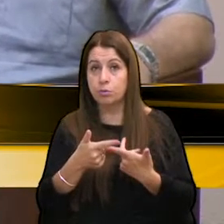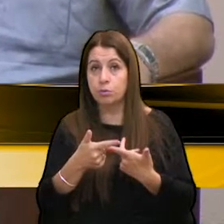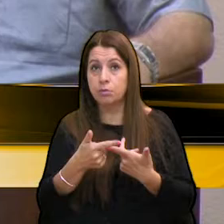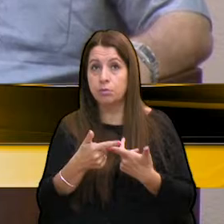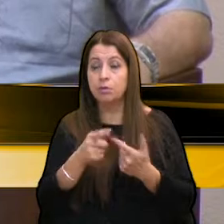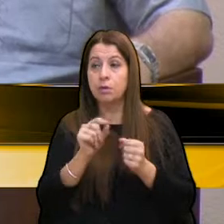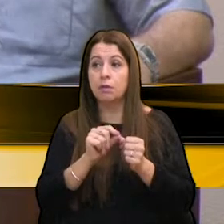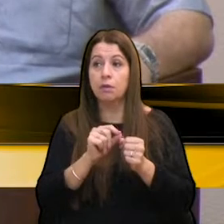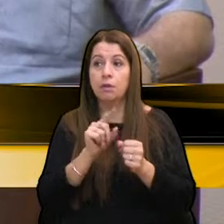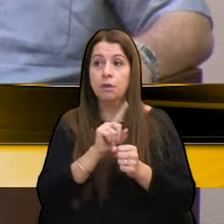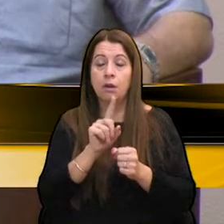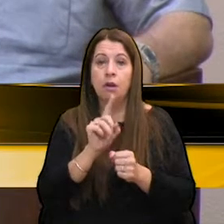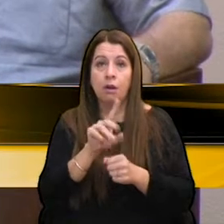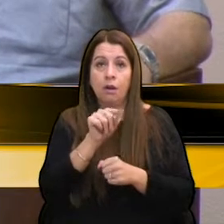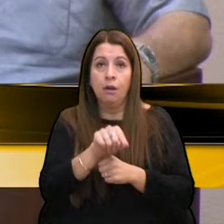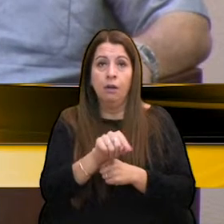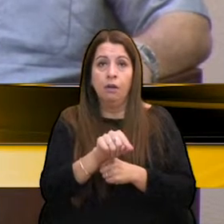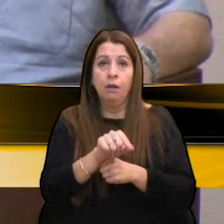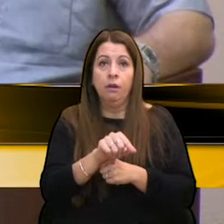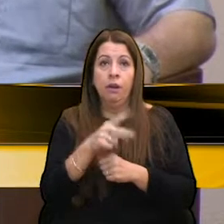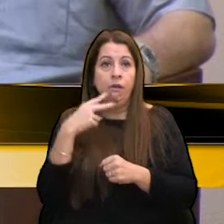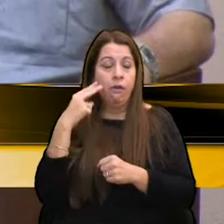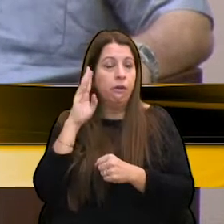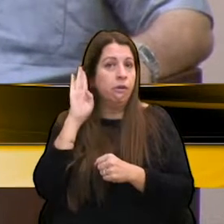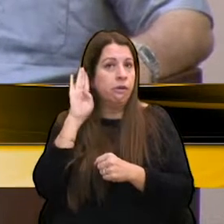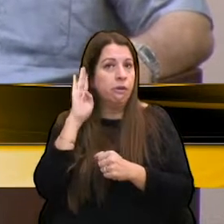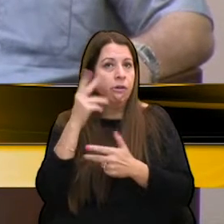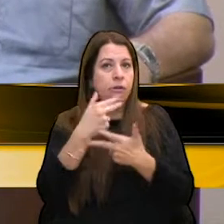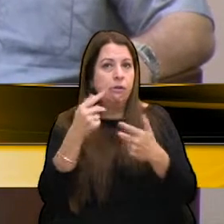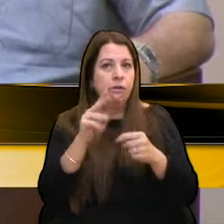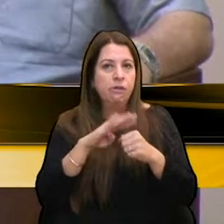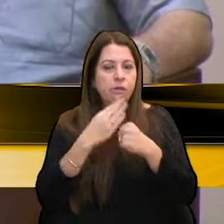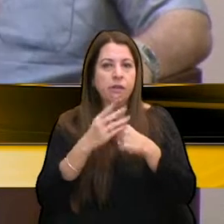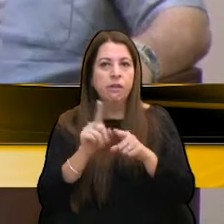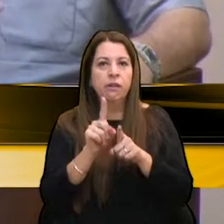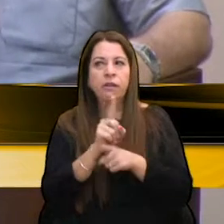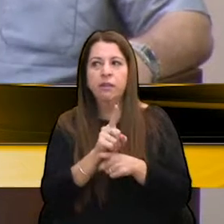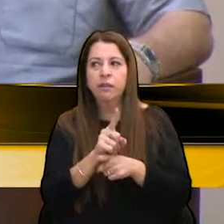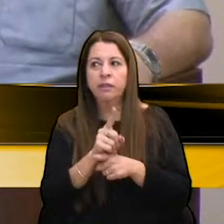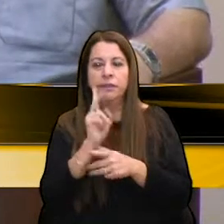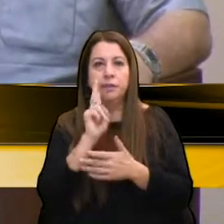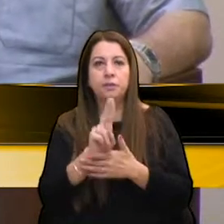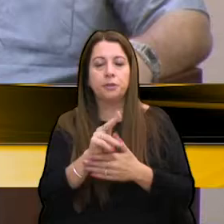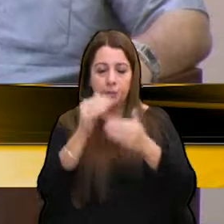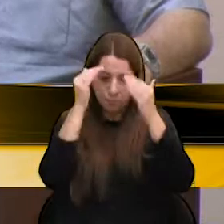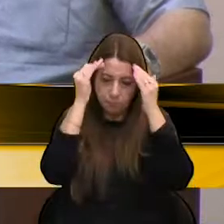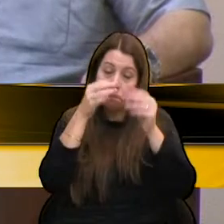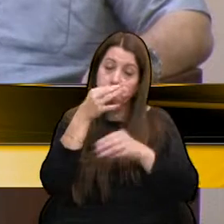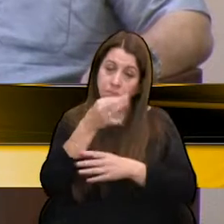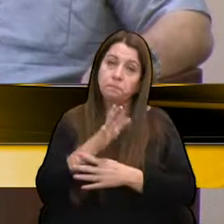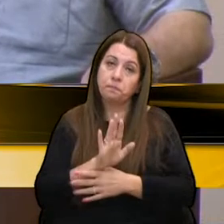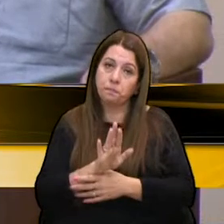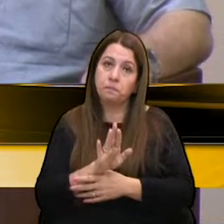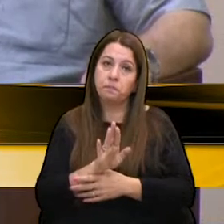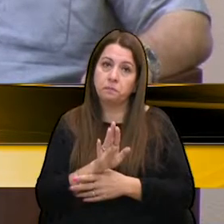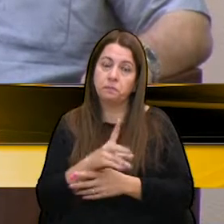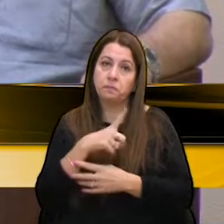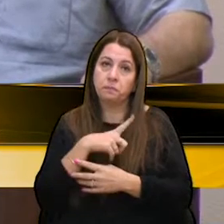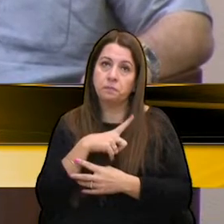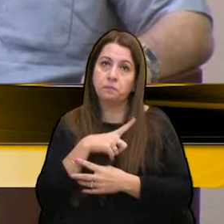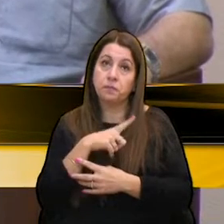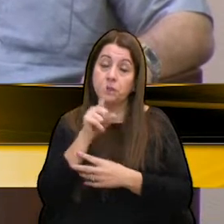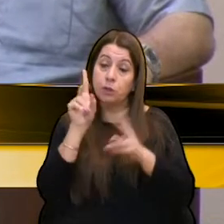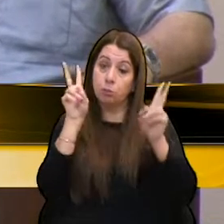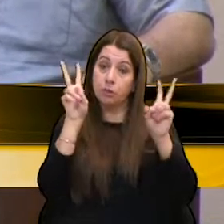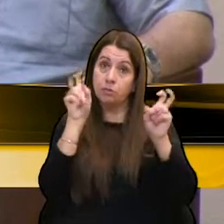mas isso foi feito não só ali, vereador Tomé, foi feito em vários outros bairros, então eu respeito a sua opinião, mas tem que ser